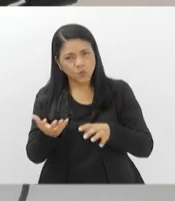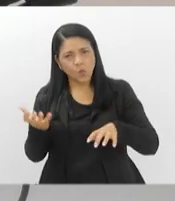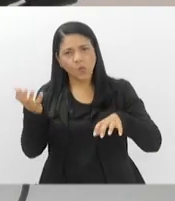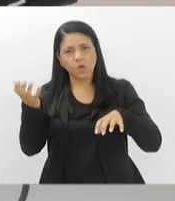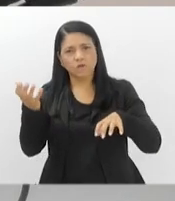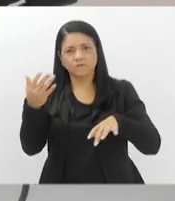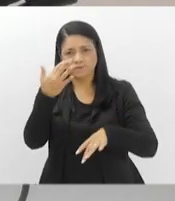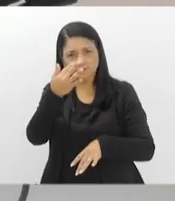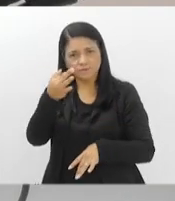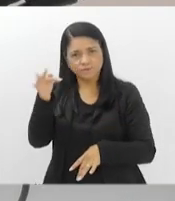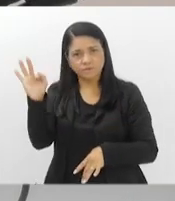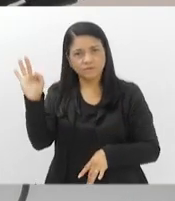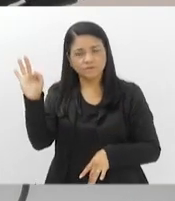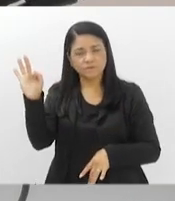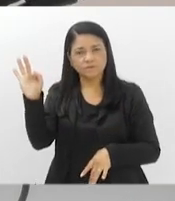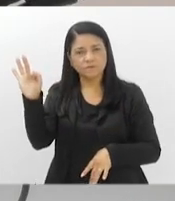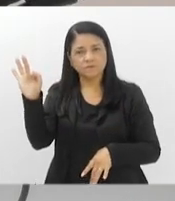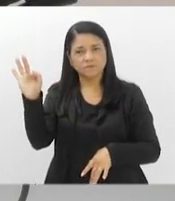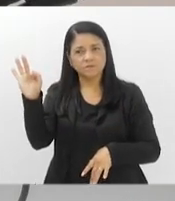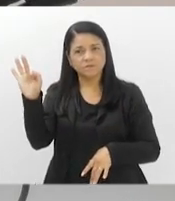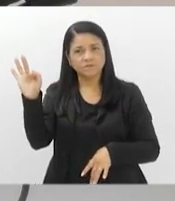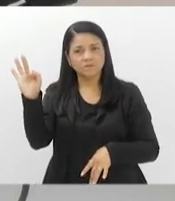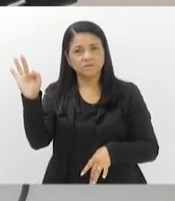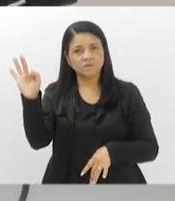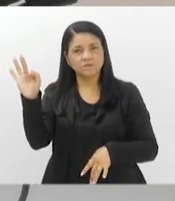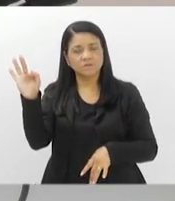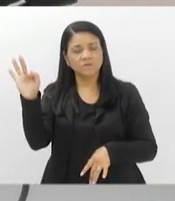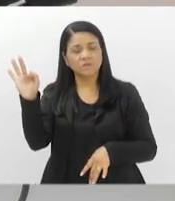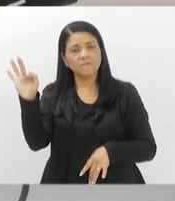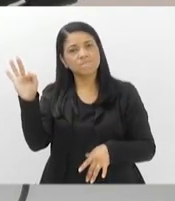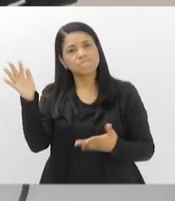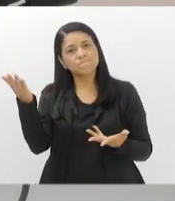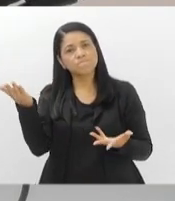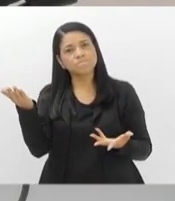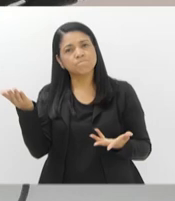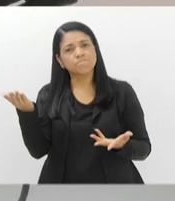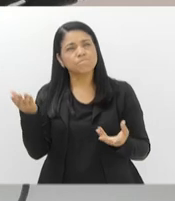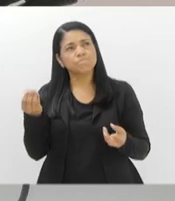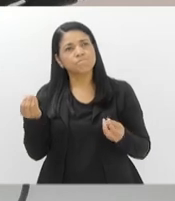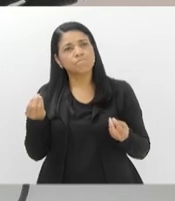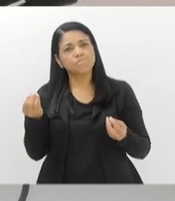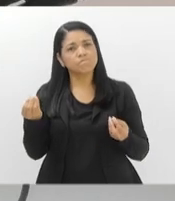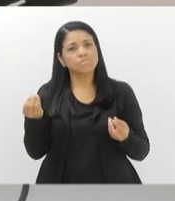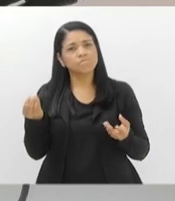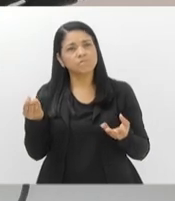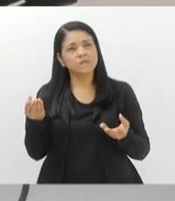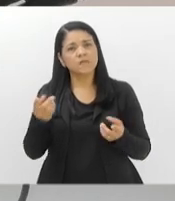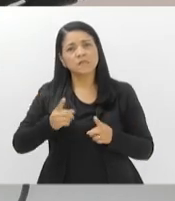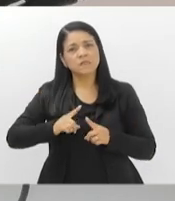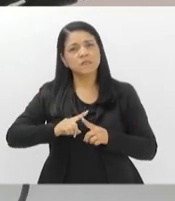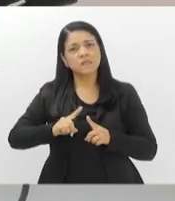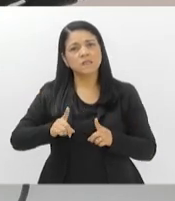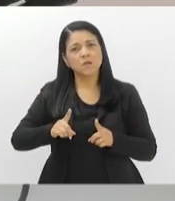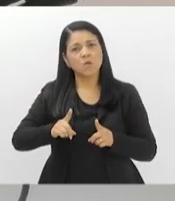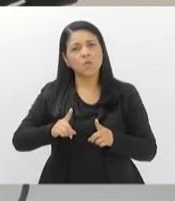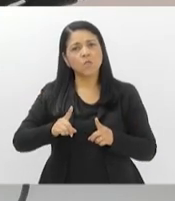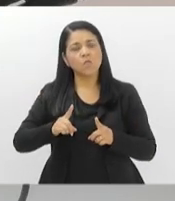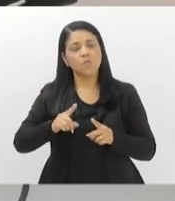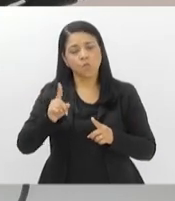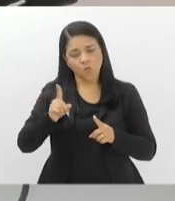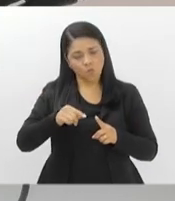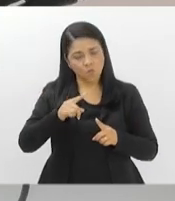Federal de não se não mais eh cortar os